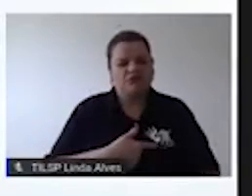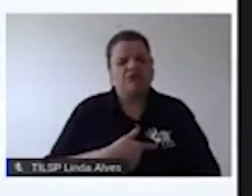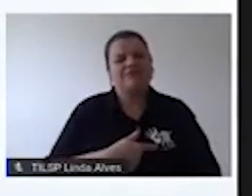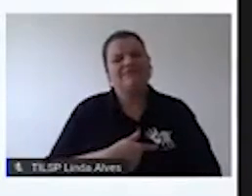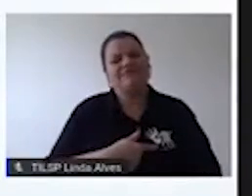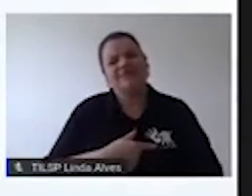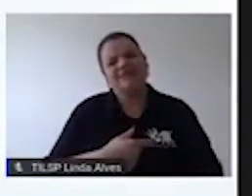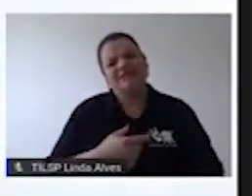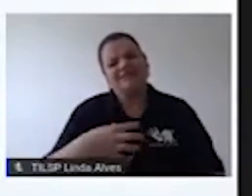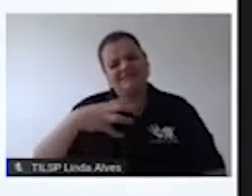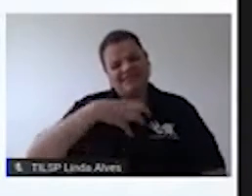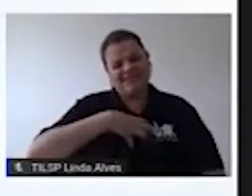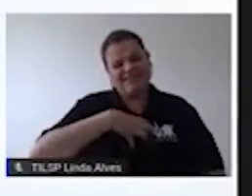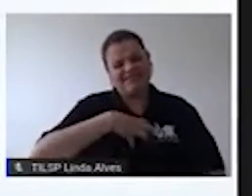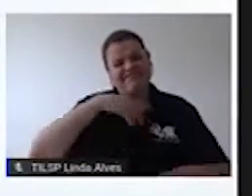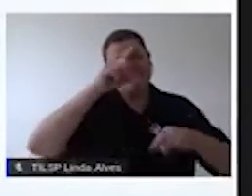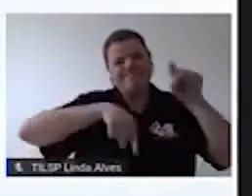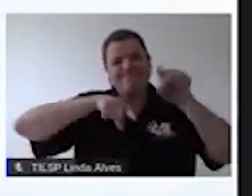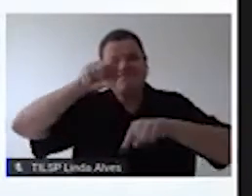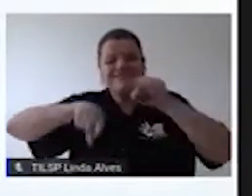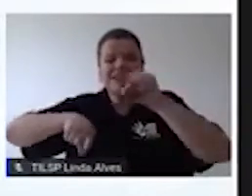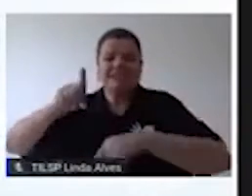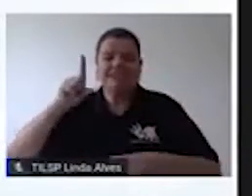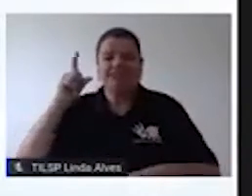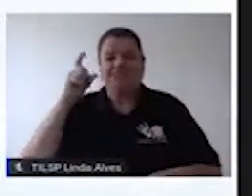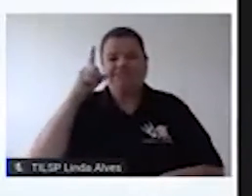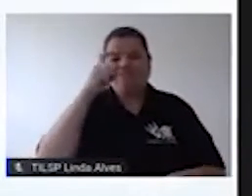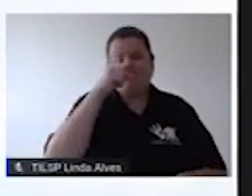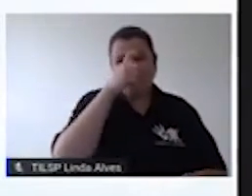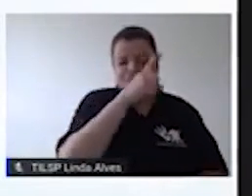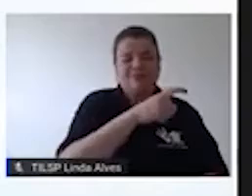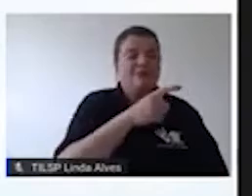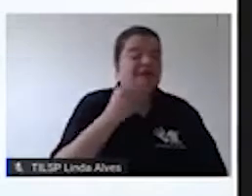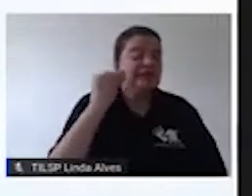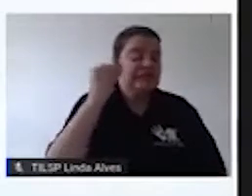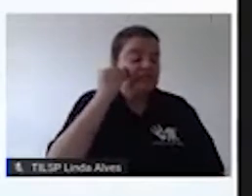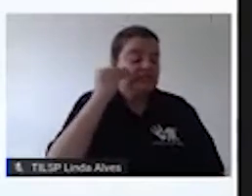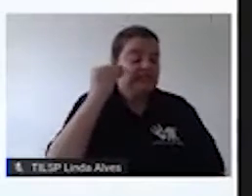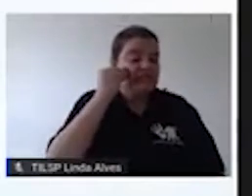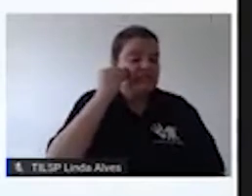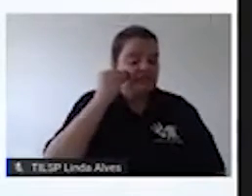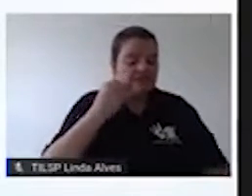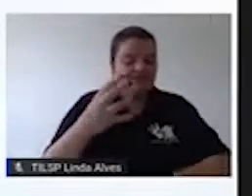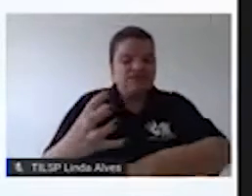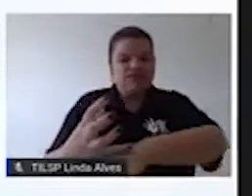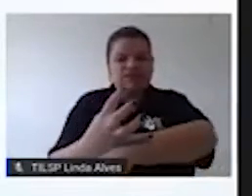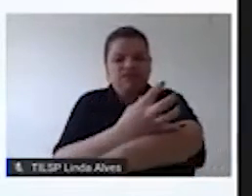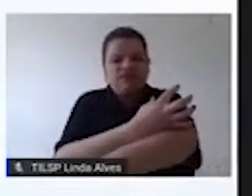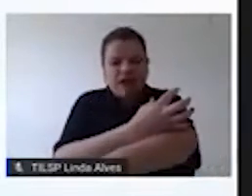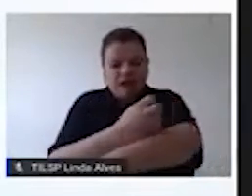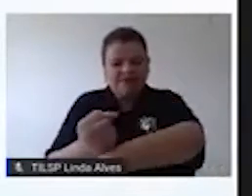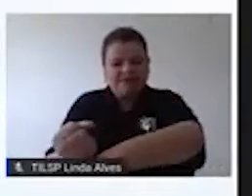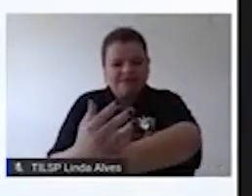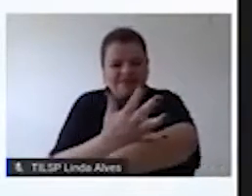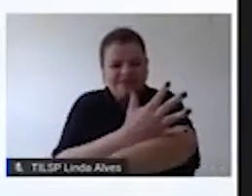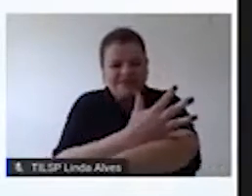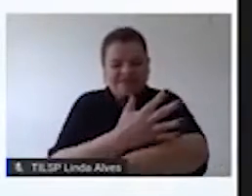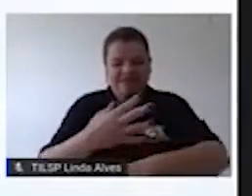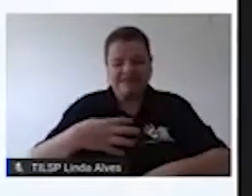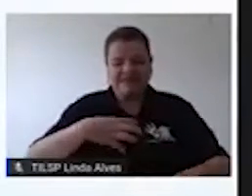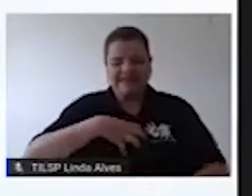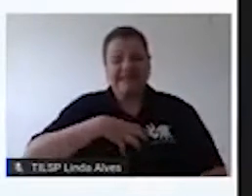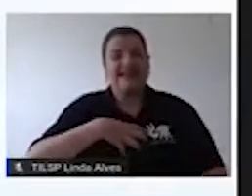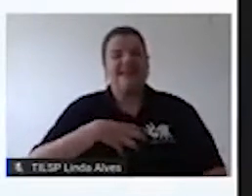várias situações difíceis, que eu acho que testa muito, né, a gente emocionalmente falando, né? Então, é